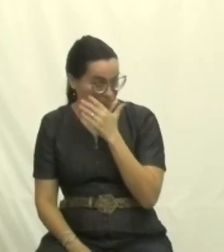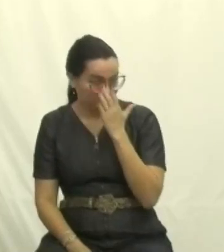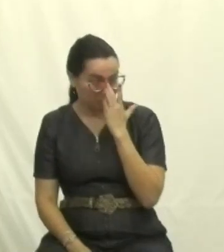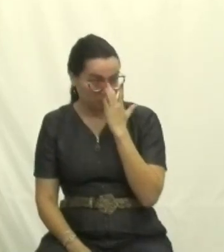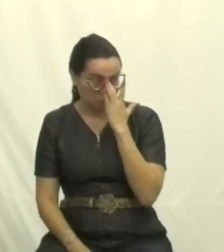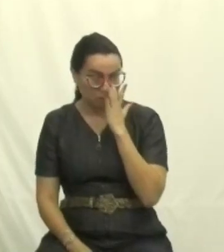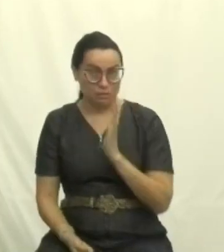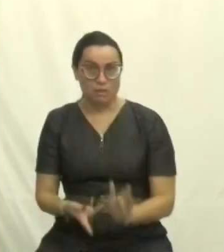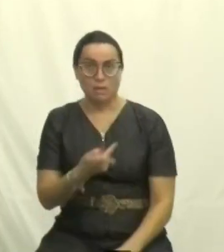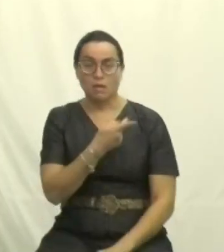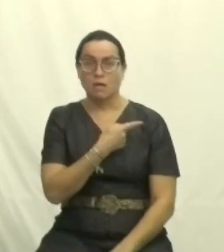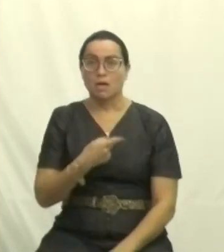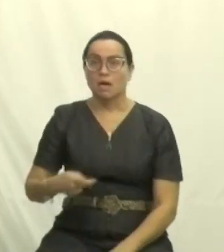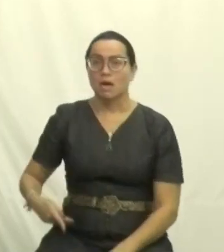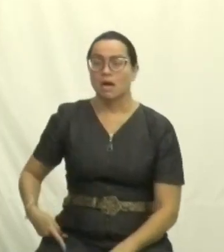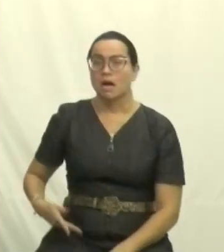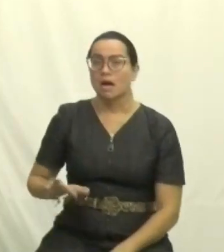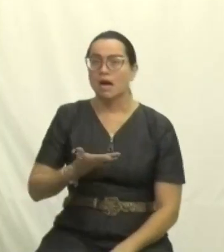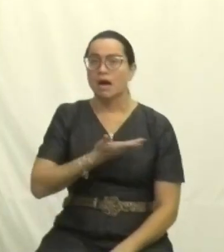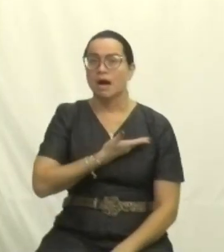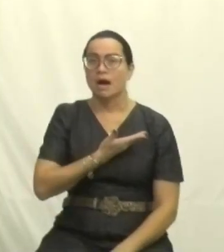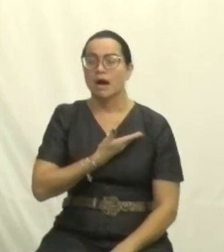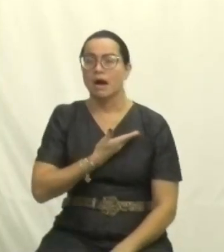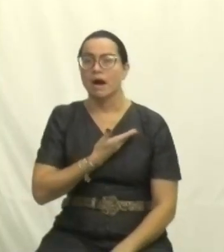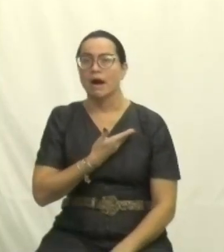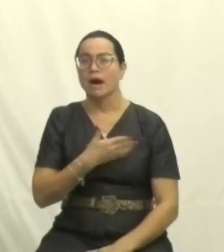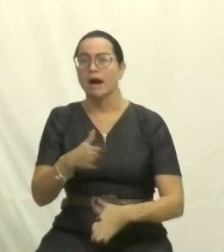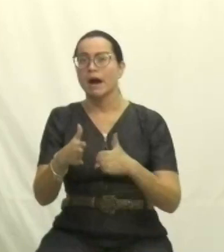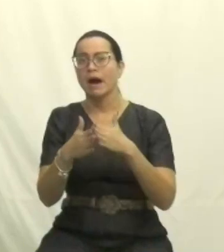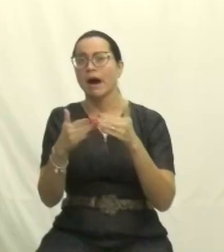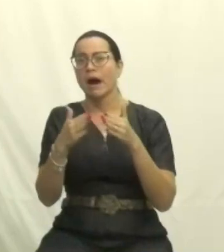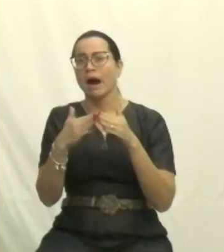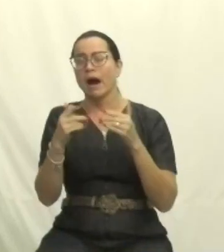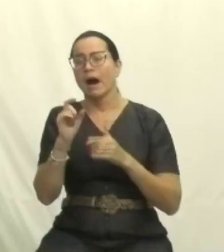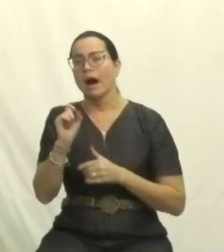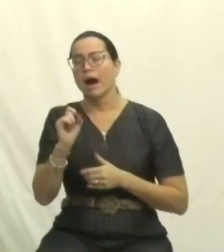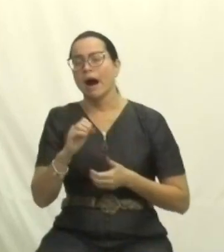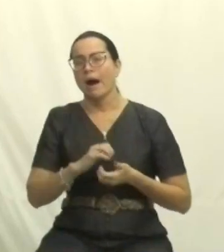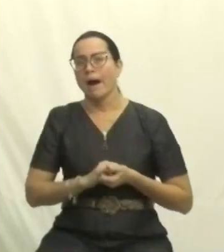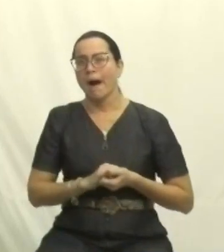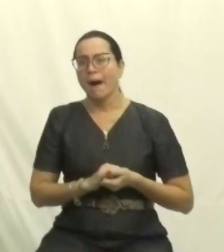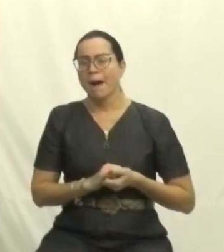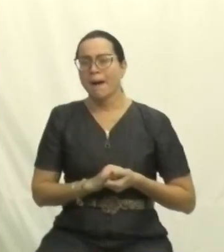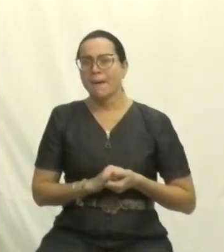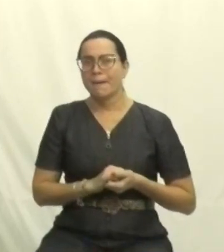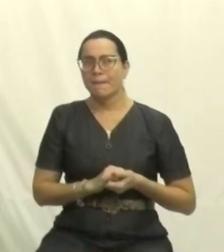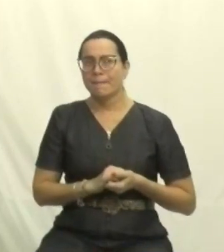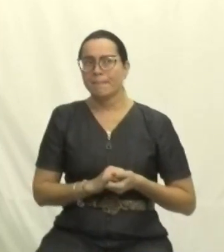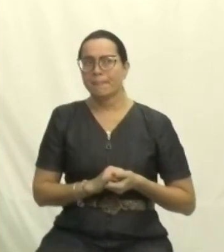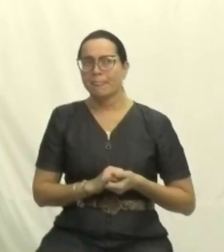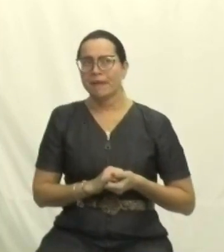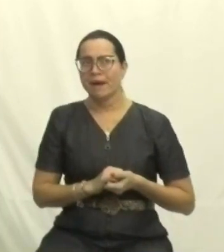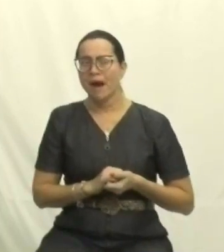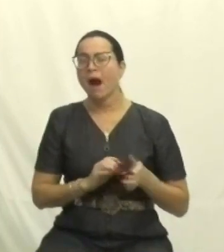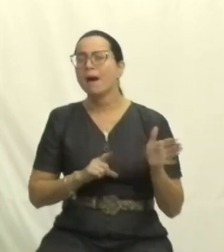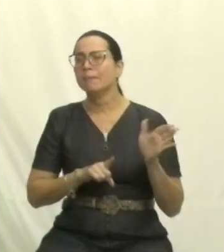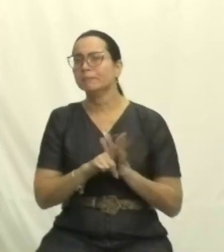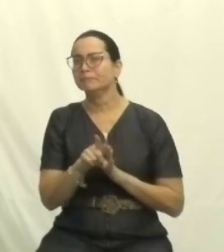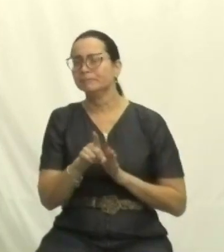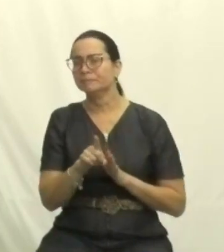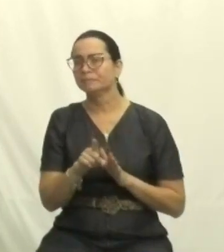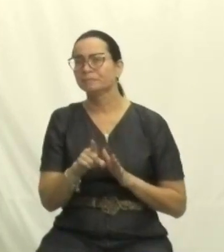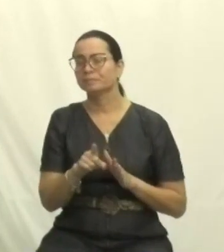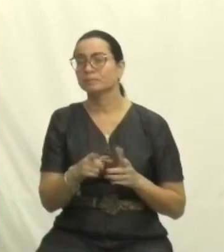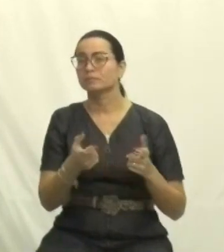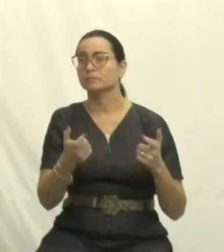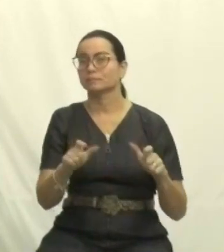Senhor presidente, nobres colegas, esse requerimento vem de encontro a uma necessidade que a cidade tem de discutir a região do bairro